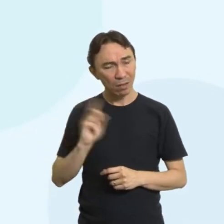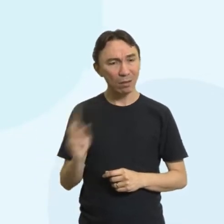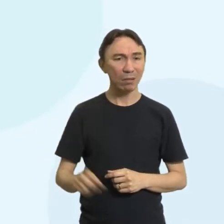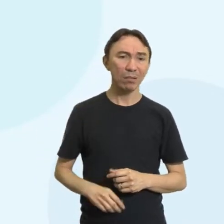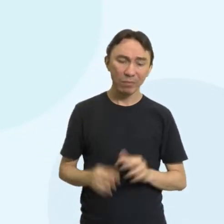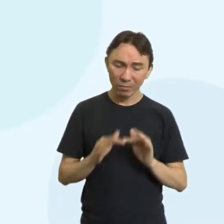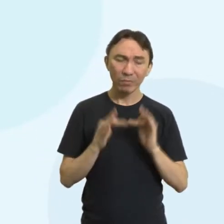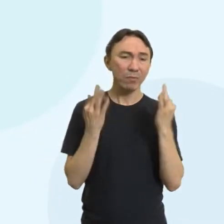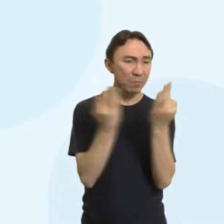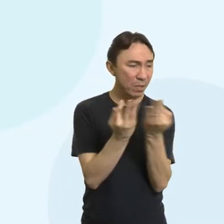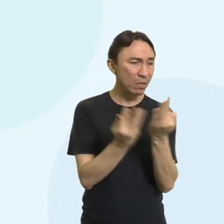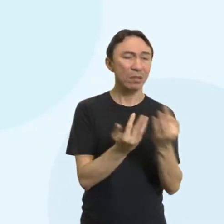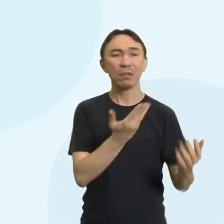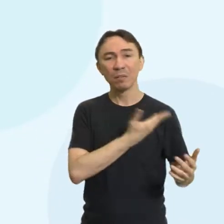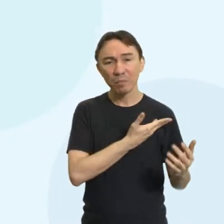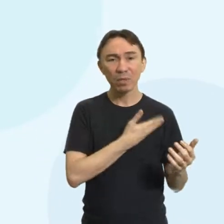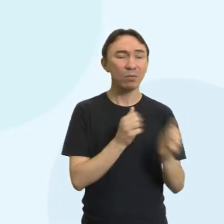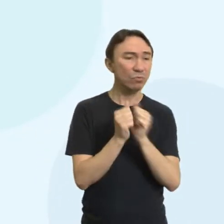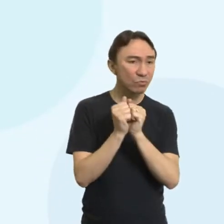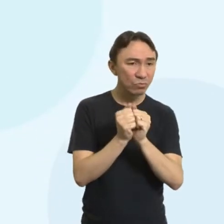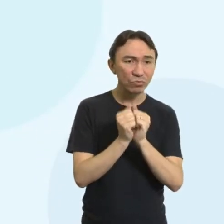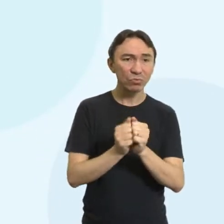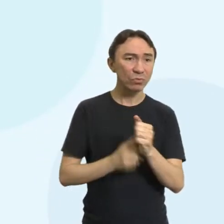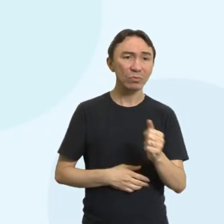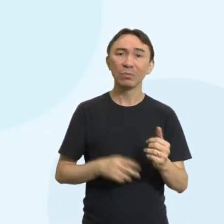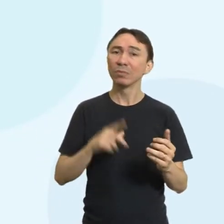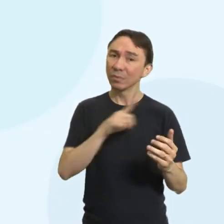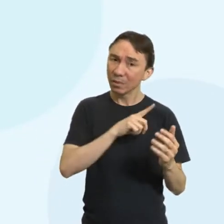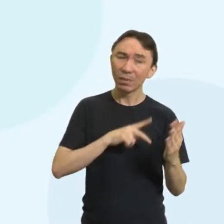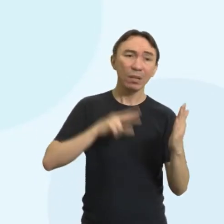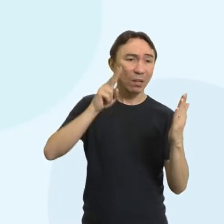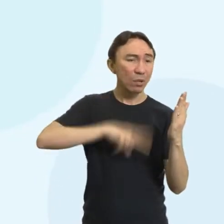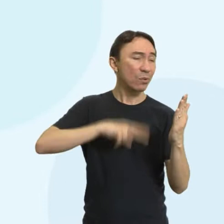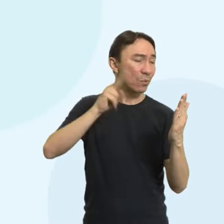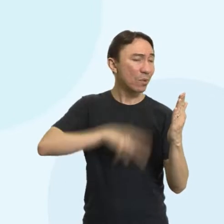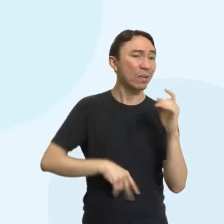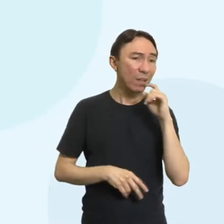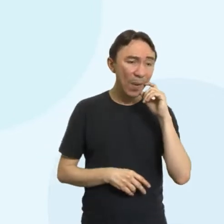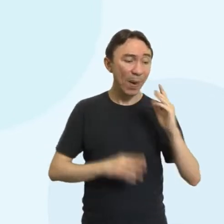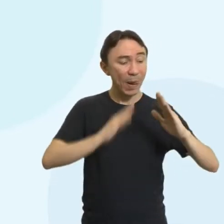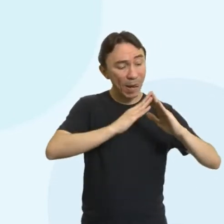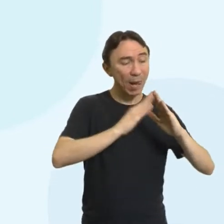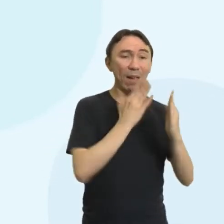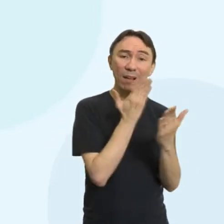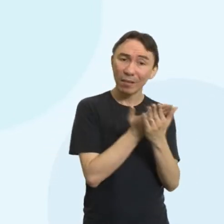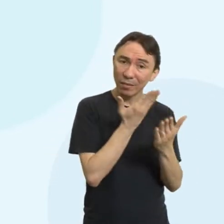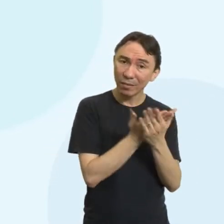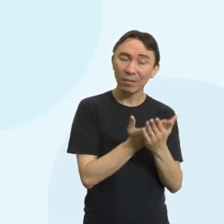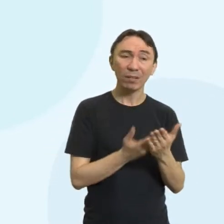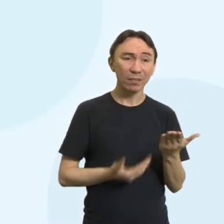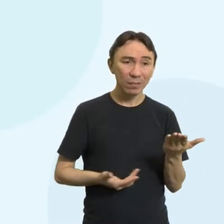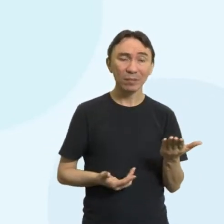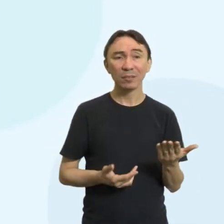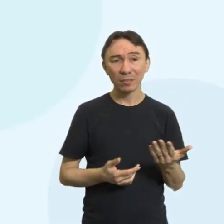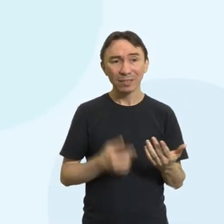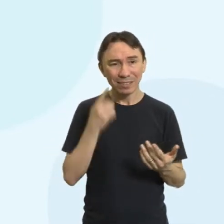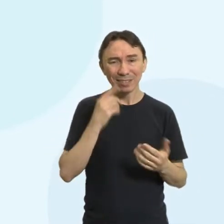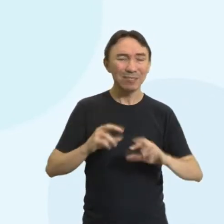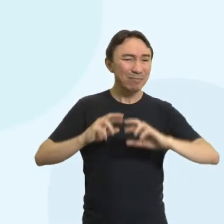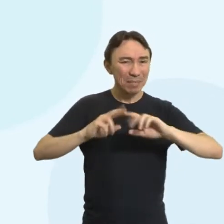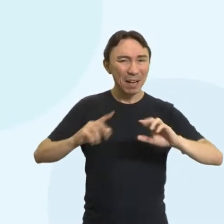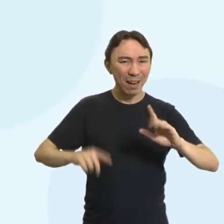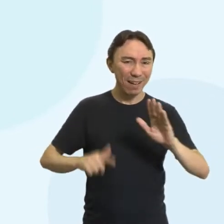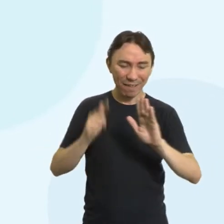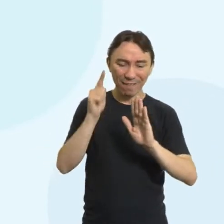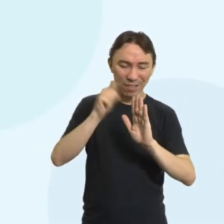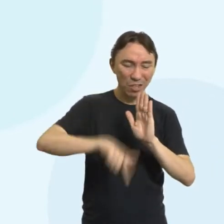os amigos, enfim, em todos esses contextos. E a escola ela precisa acolher os gêneros que estão para além do muro